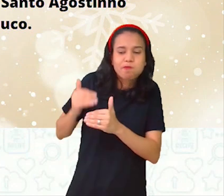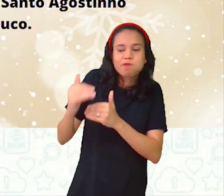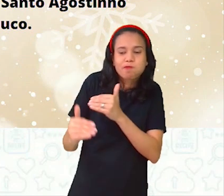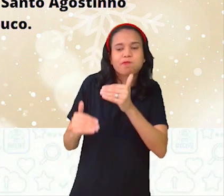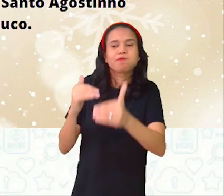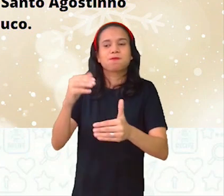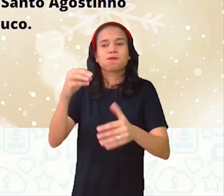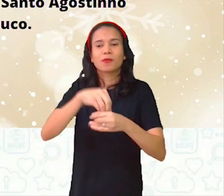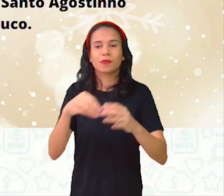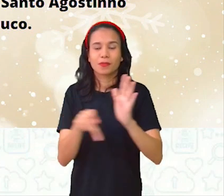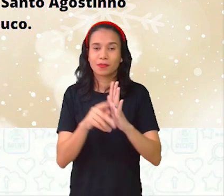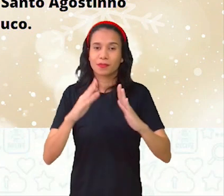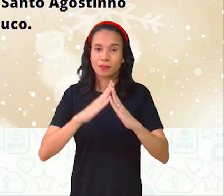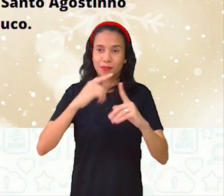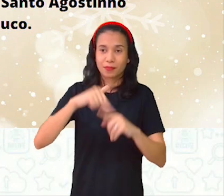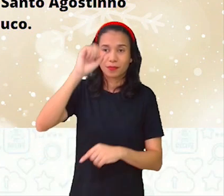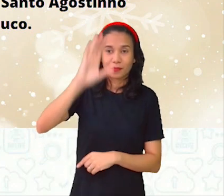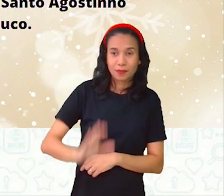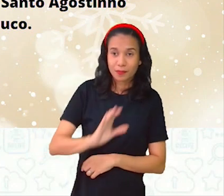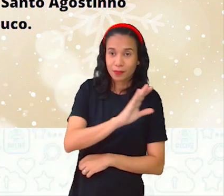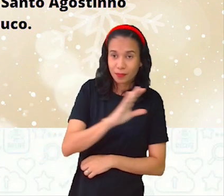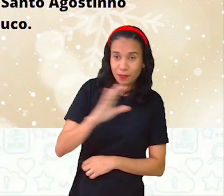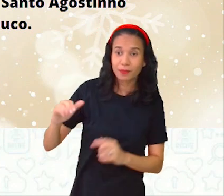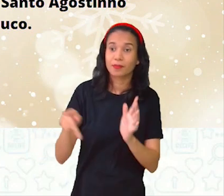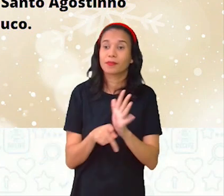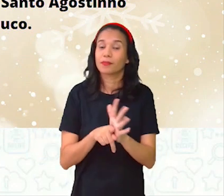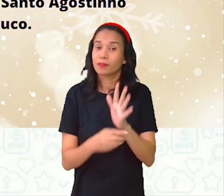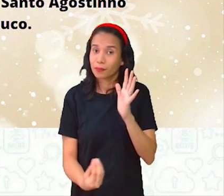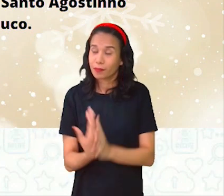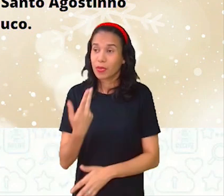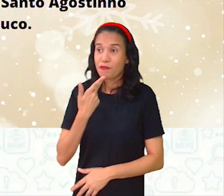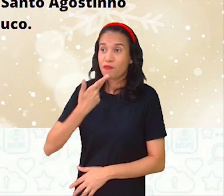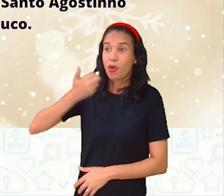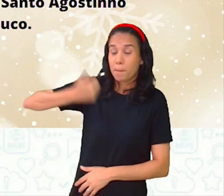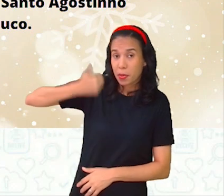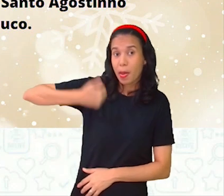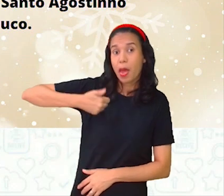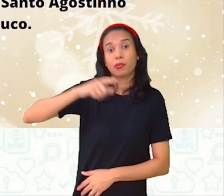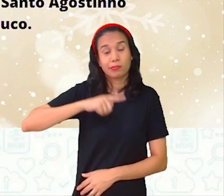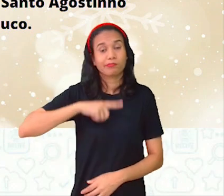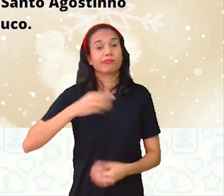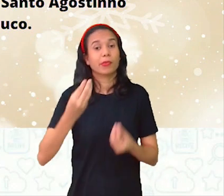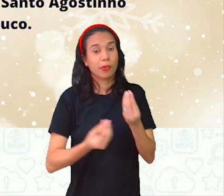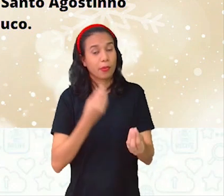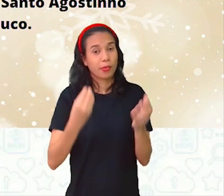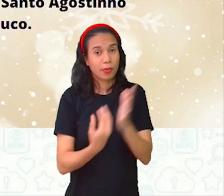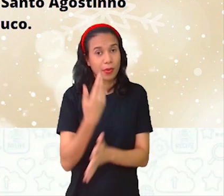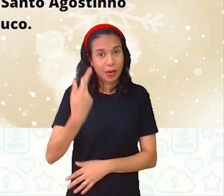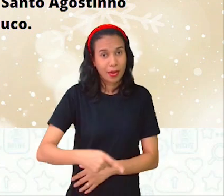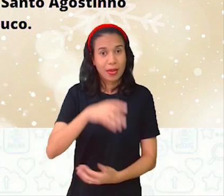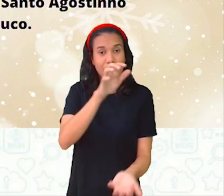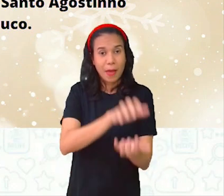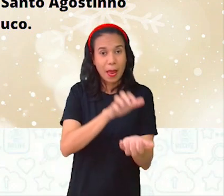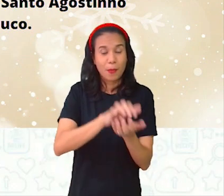dentro da Igreja Católica, né, e chegou ao Brasil. Dizem que o primeiro presépio montado no Brasil foi montado aqui em Pernambuco,